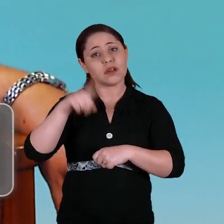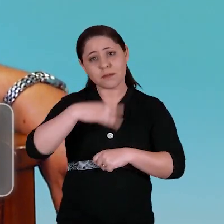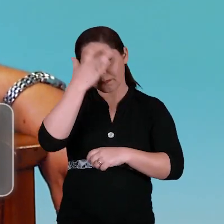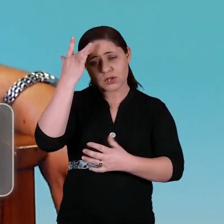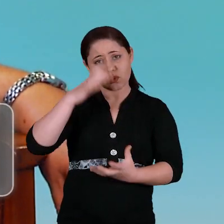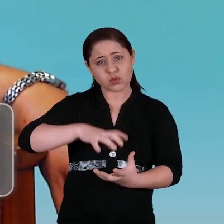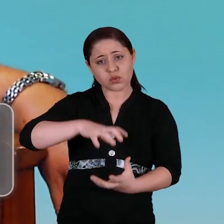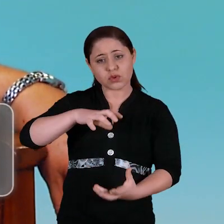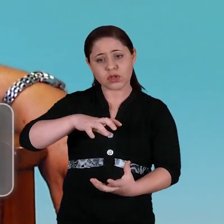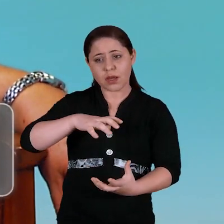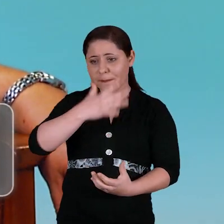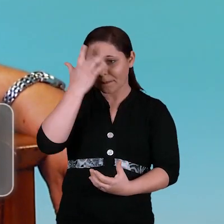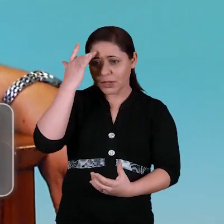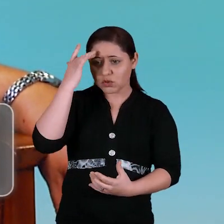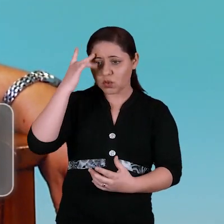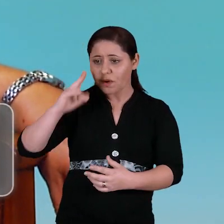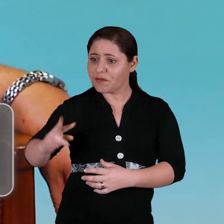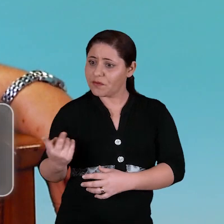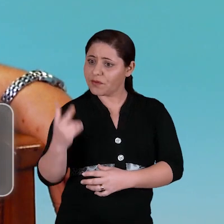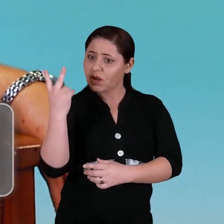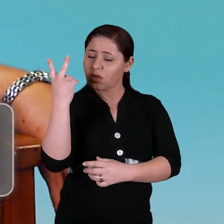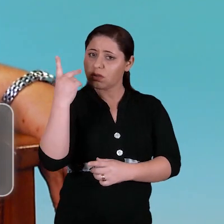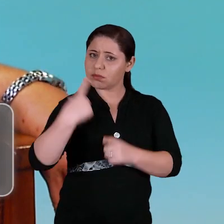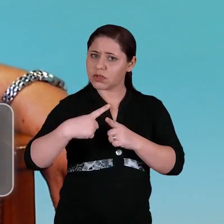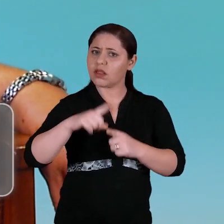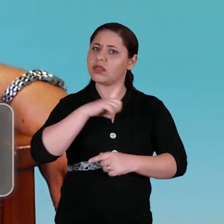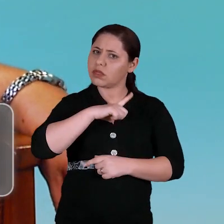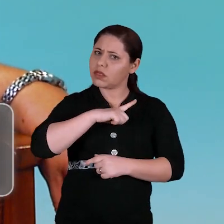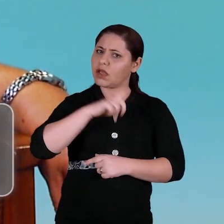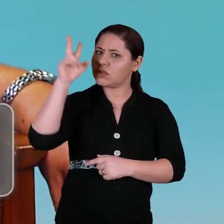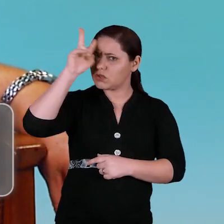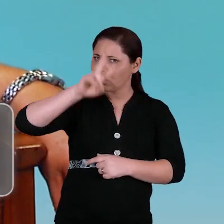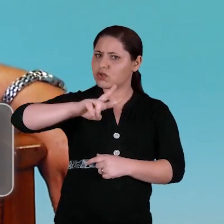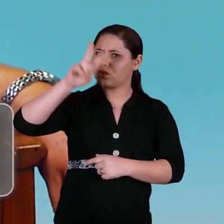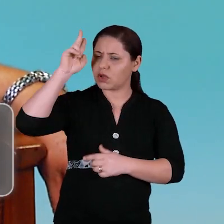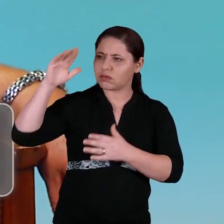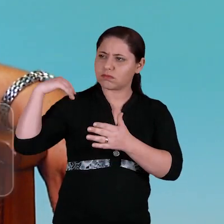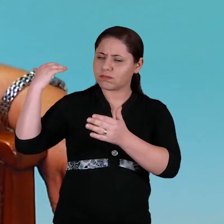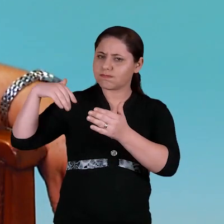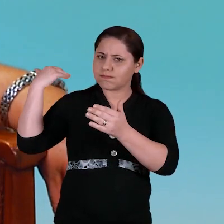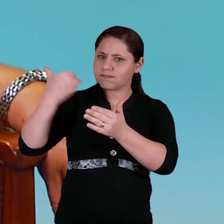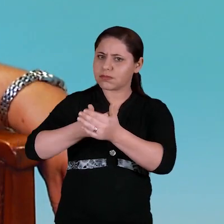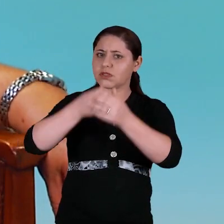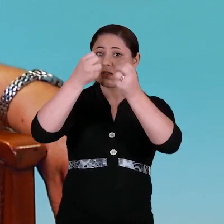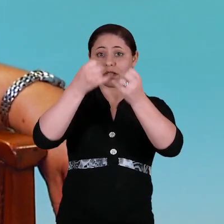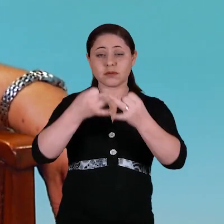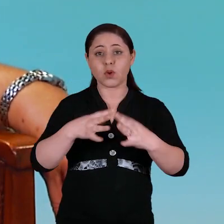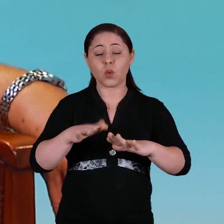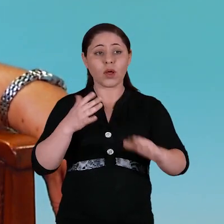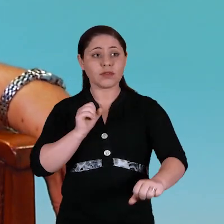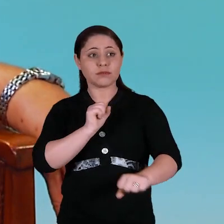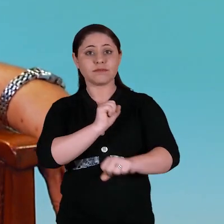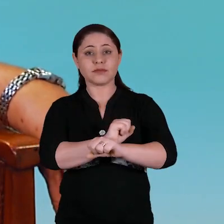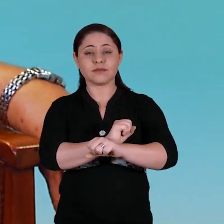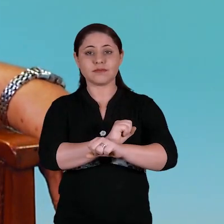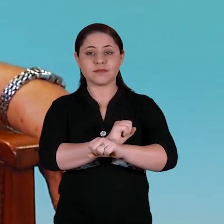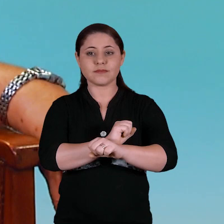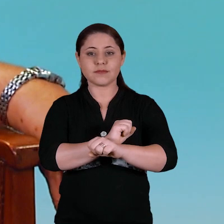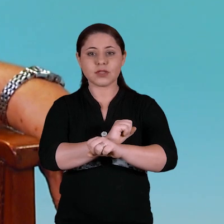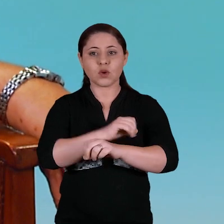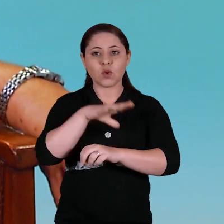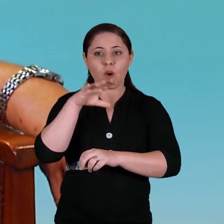Que as pessoas o valorizem, porque ele tem uma história, né? Uma história para contar. Então, quando você para ouvir um